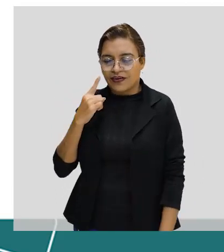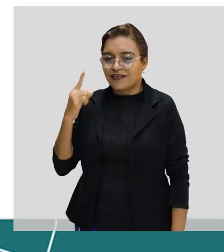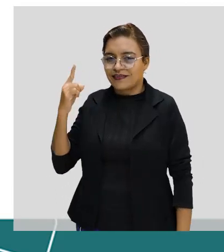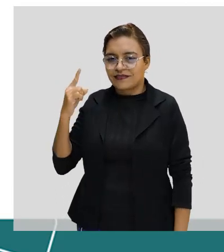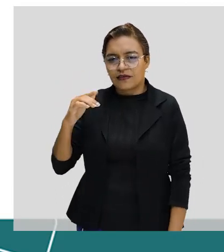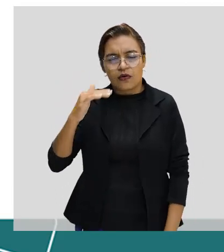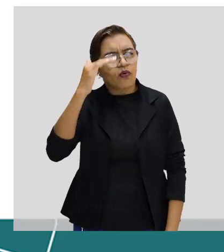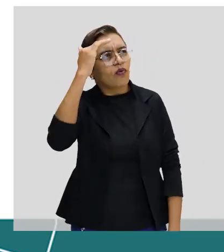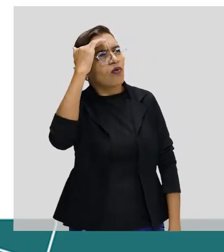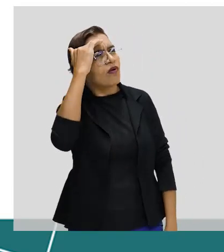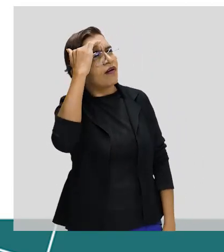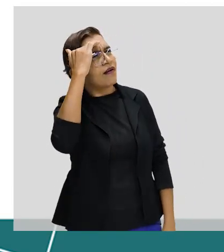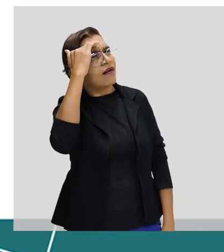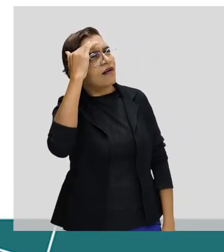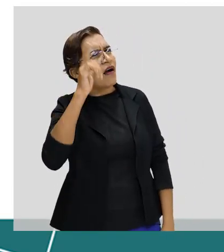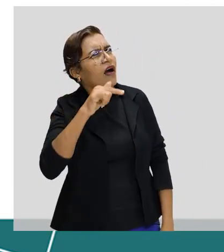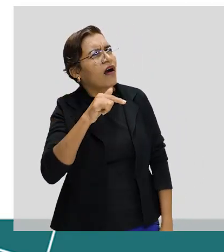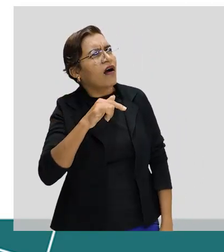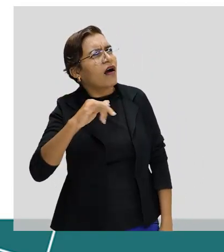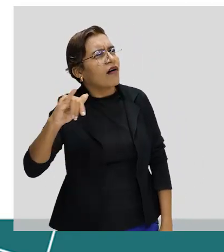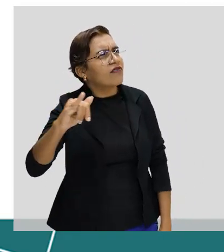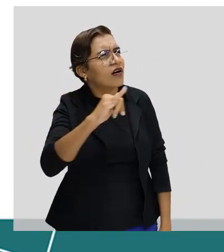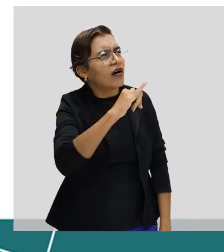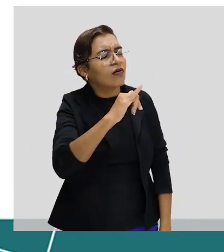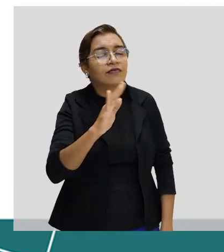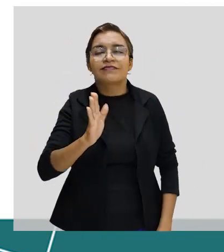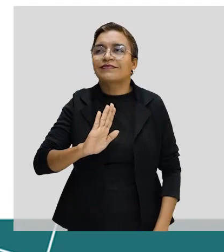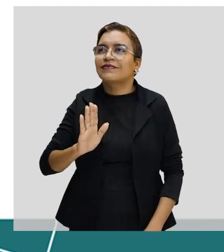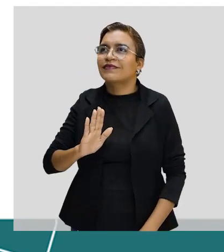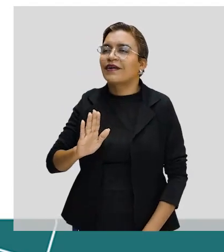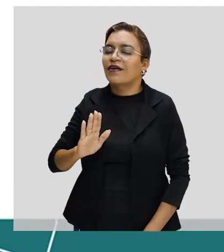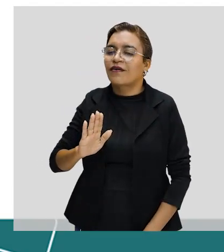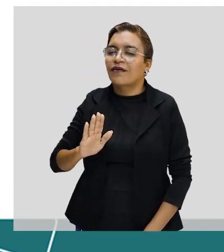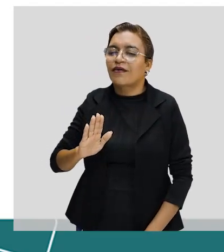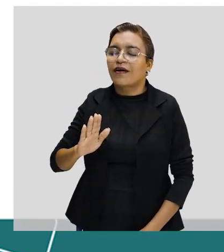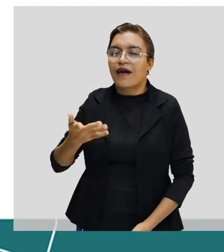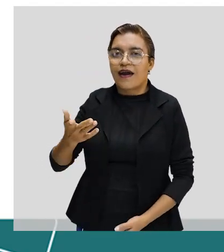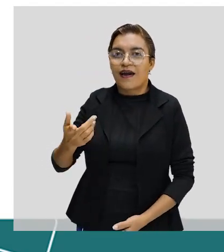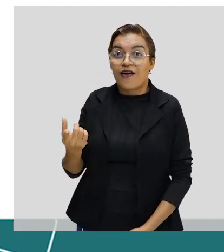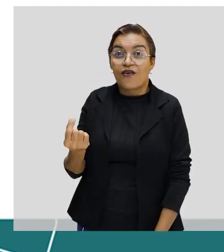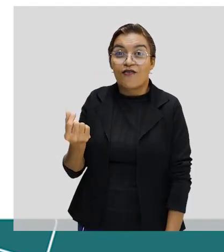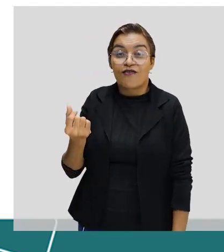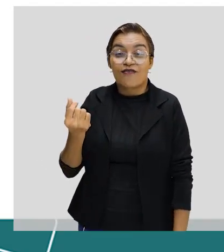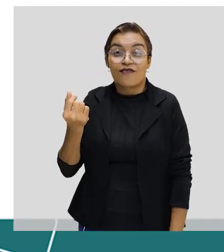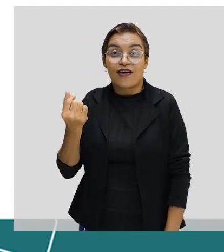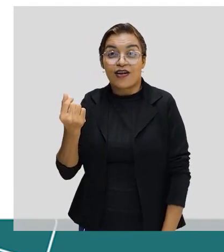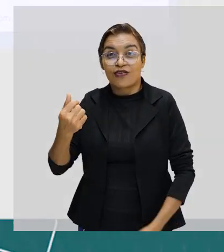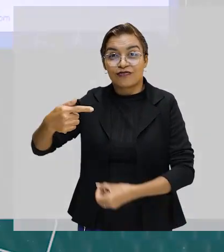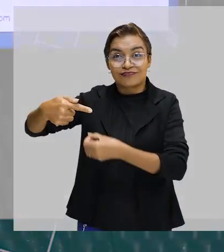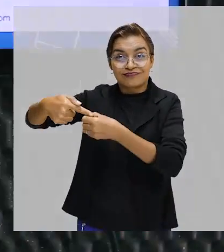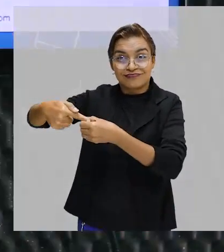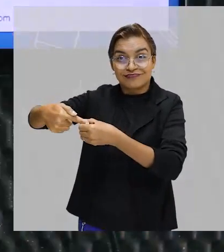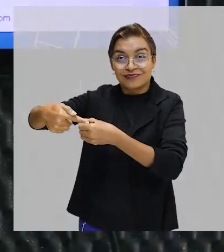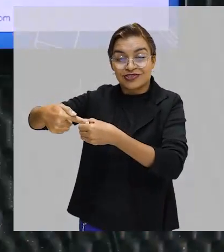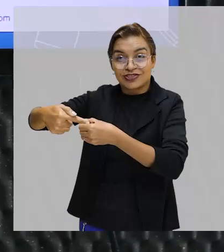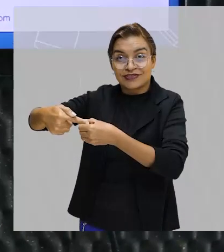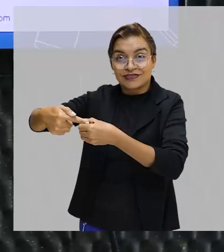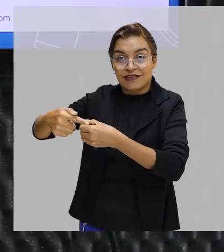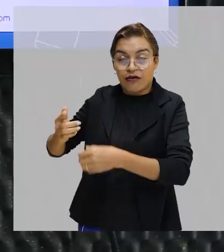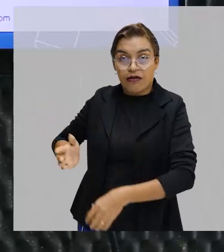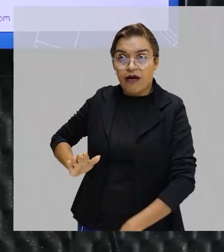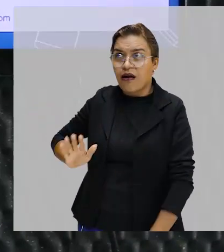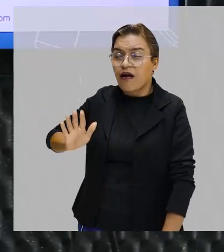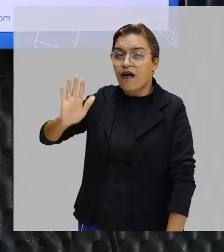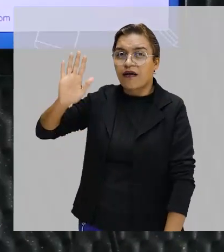Avião? Eles, não, o preço do combustível, né? Tá bastante atual essa charge, né, turma? Então, assim, ele tá olhando lá